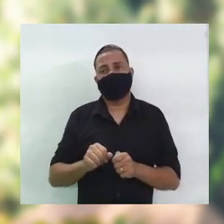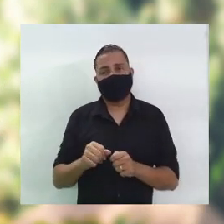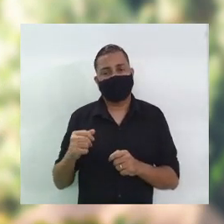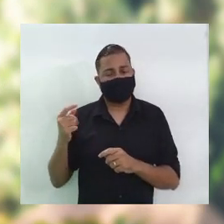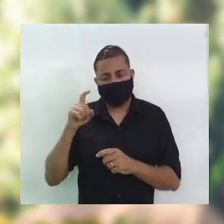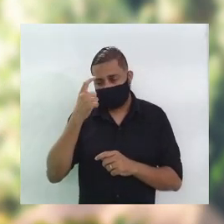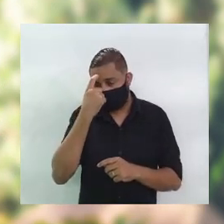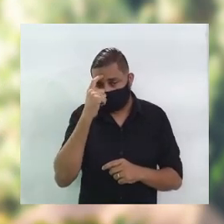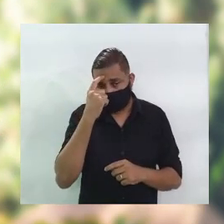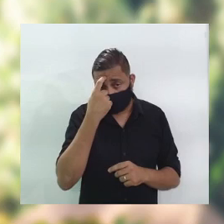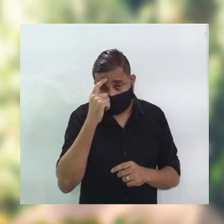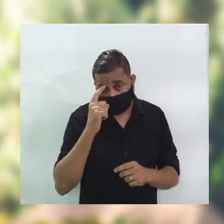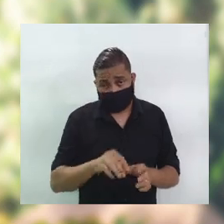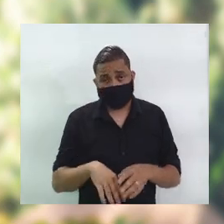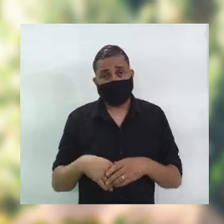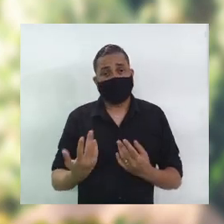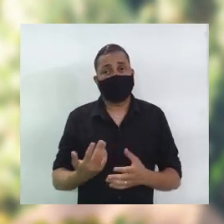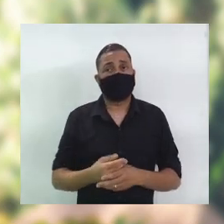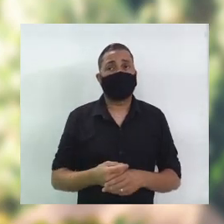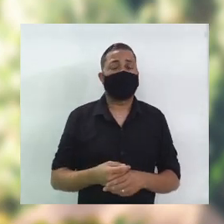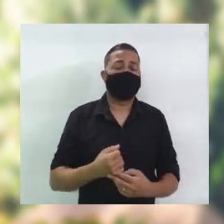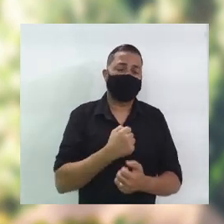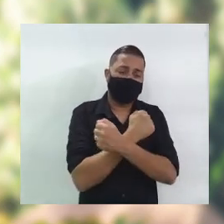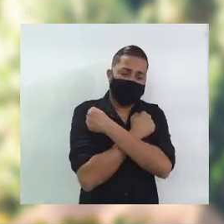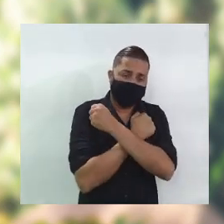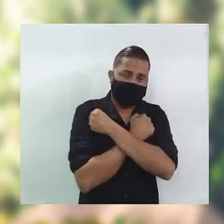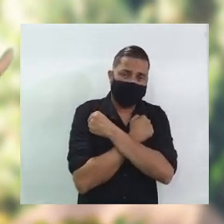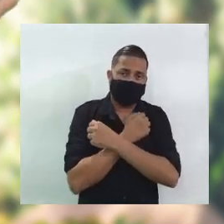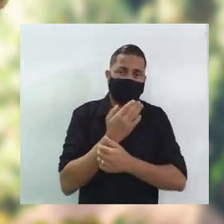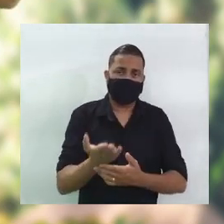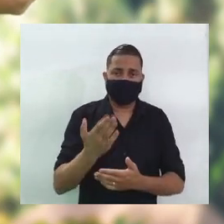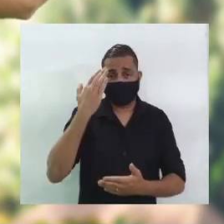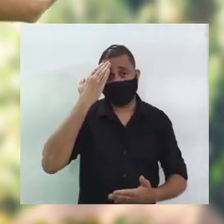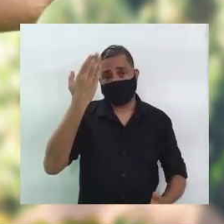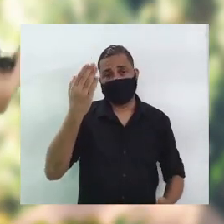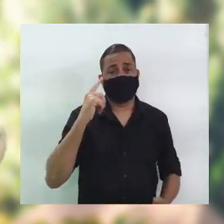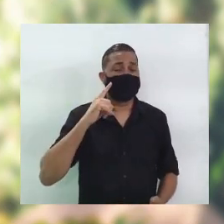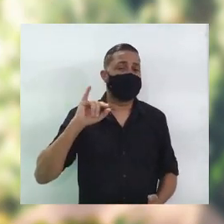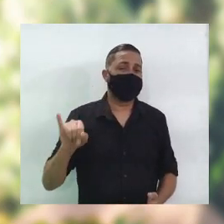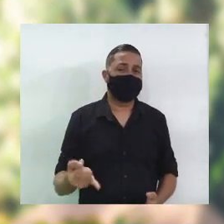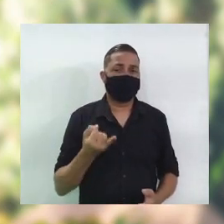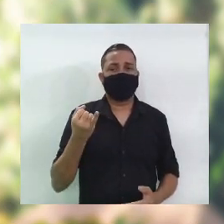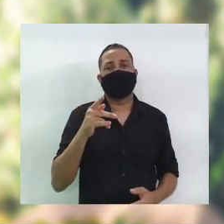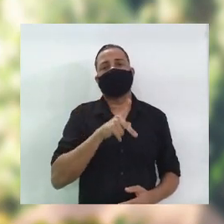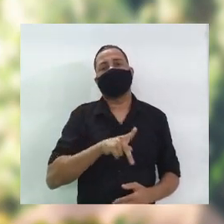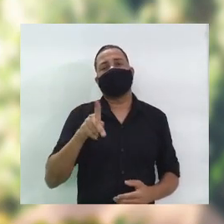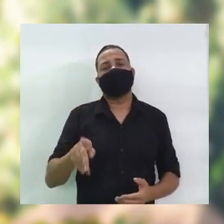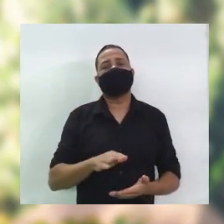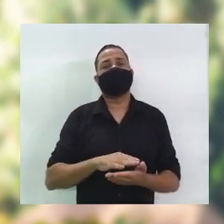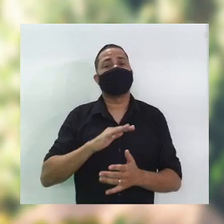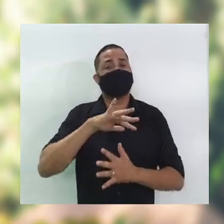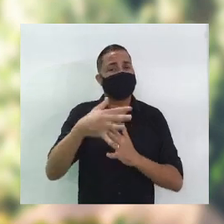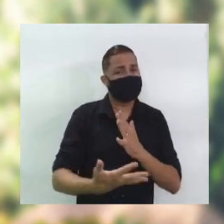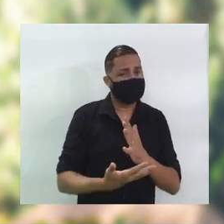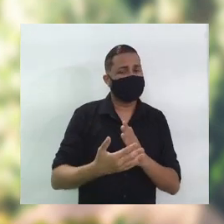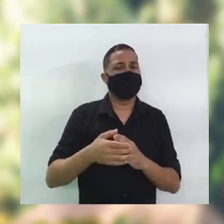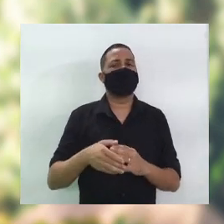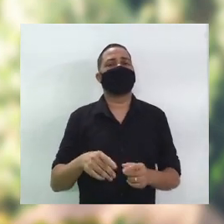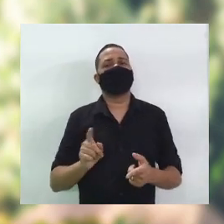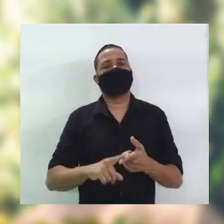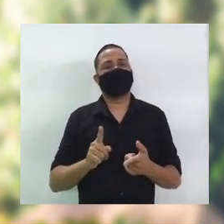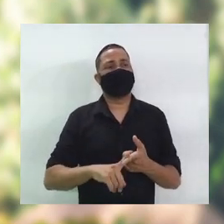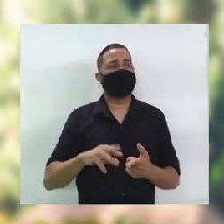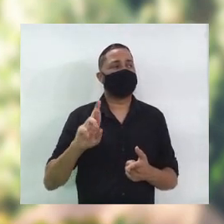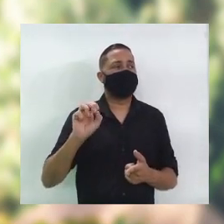da Índia. Então, deixo para vocês um forte abraço. Agradeço aqui a Jefferson, professor aqui de Libras, e a Ronaldo,